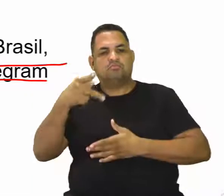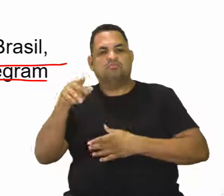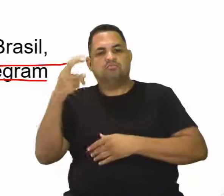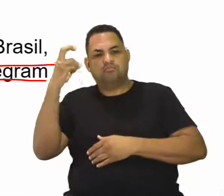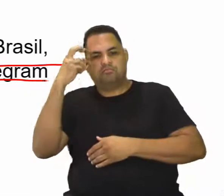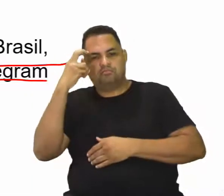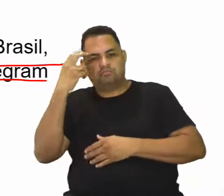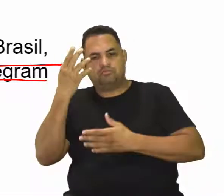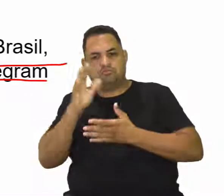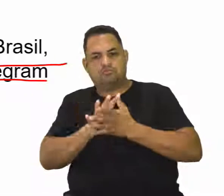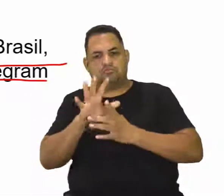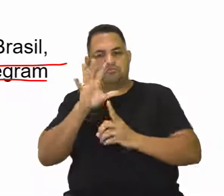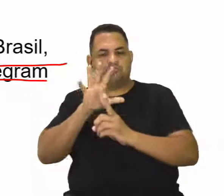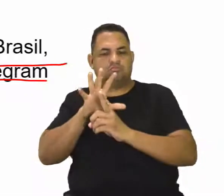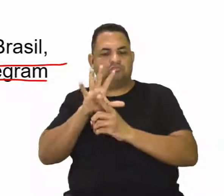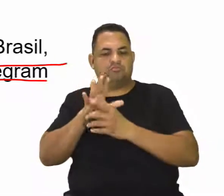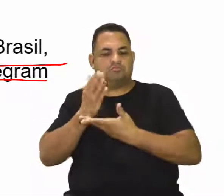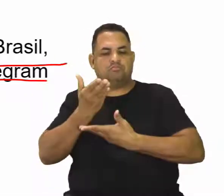suas culturas,